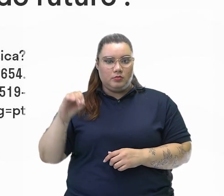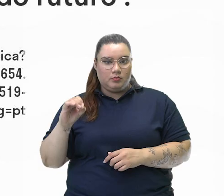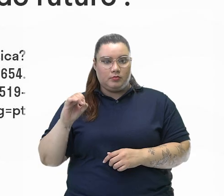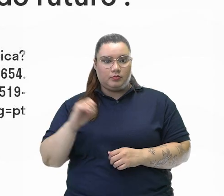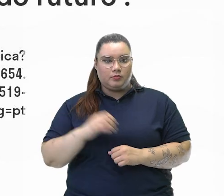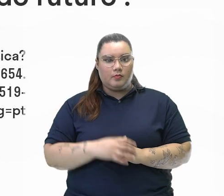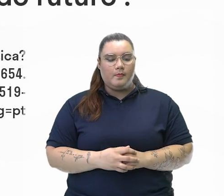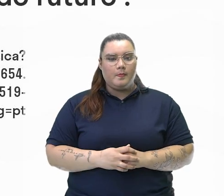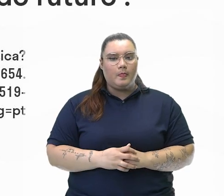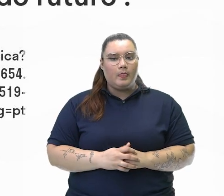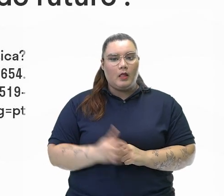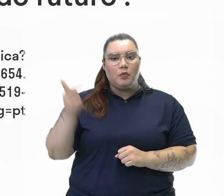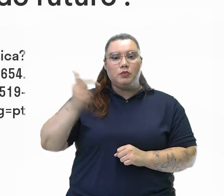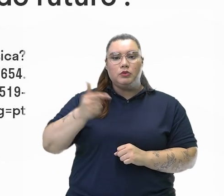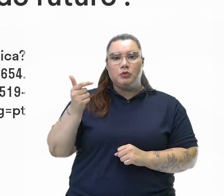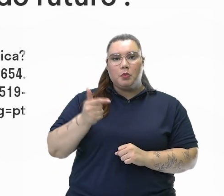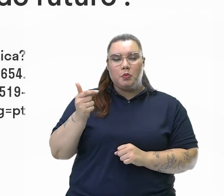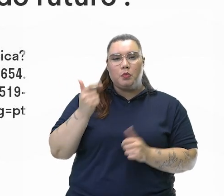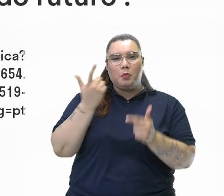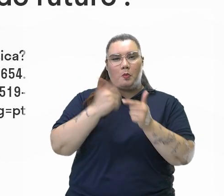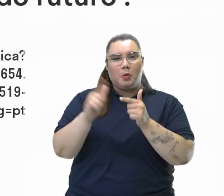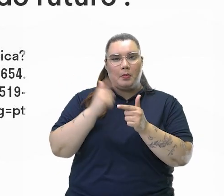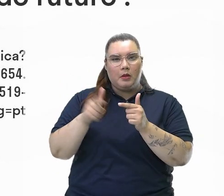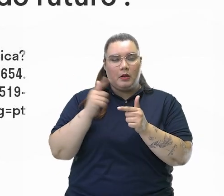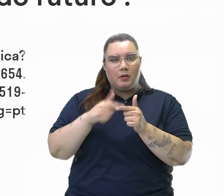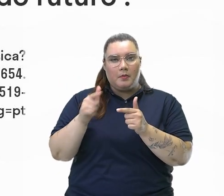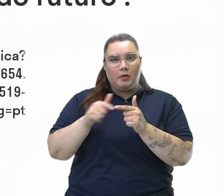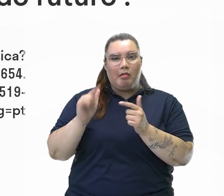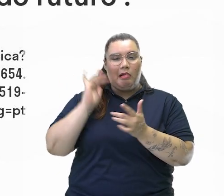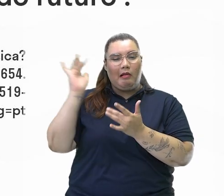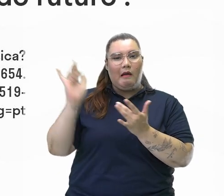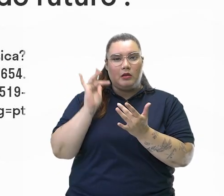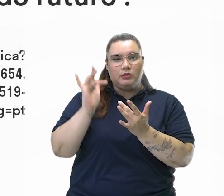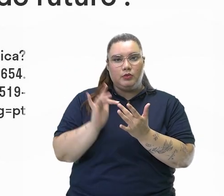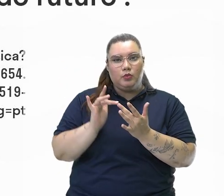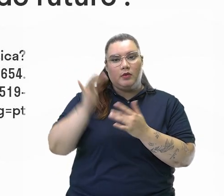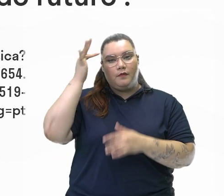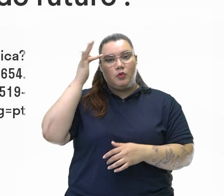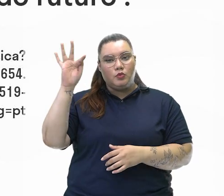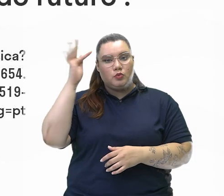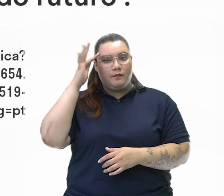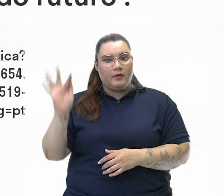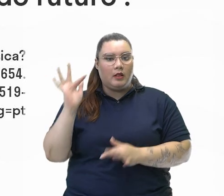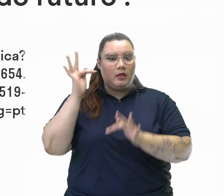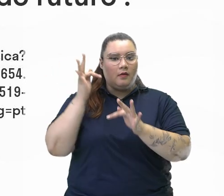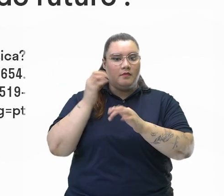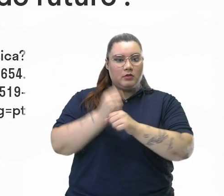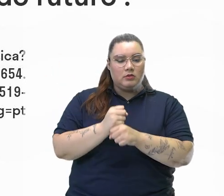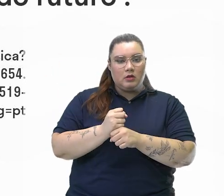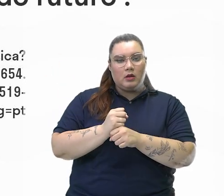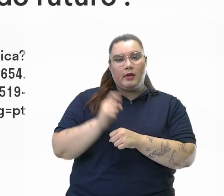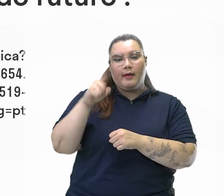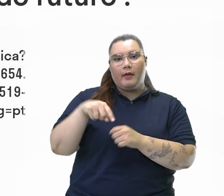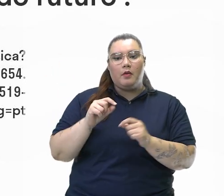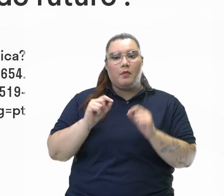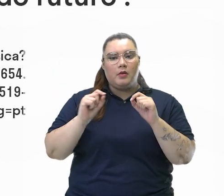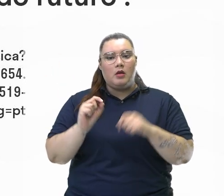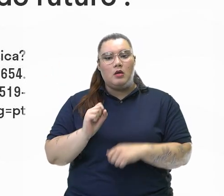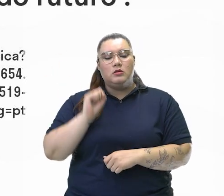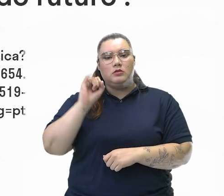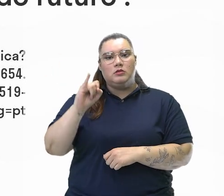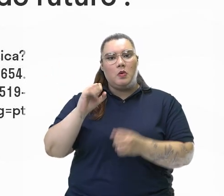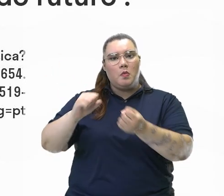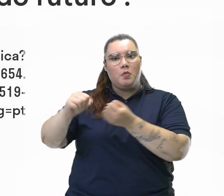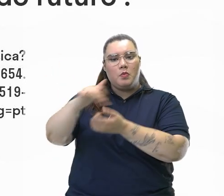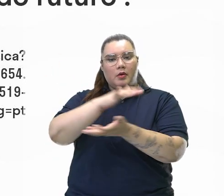Um segundo clássico problema da filosofia da física é a questão de se o universo